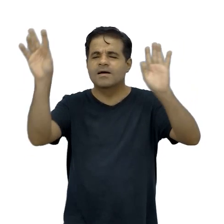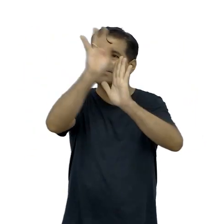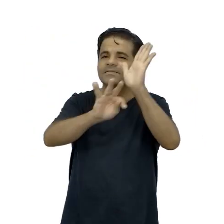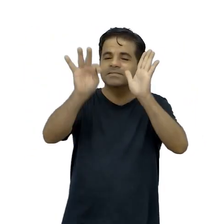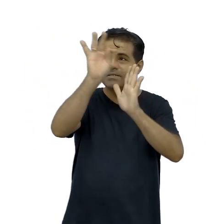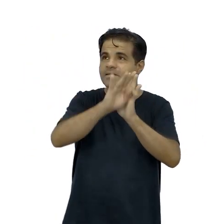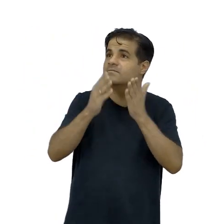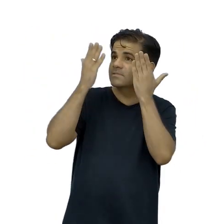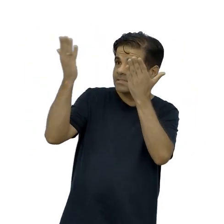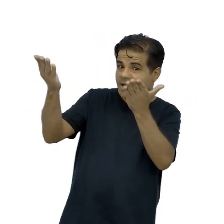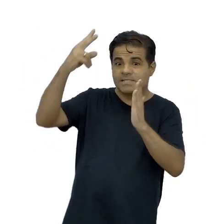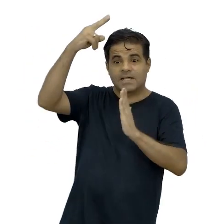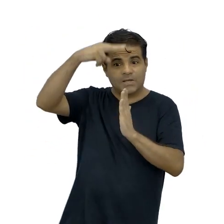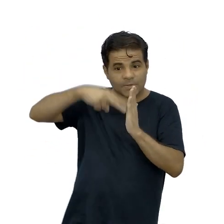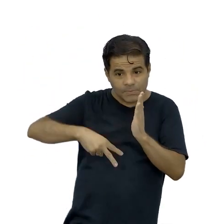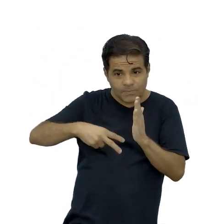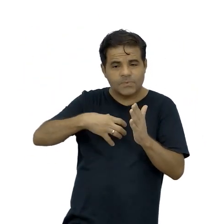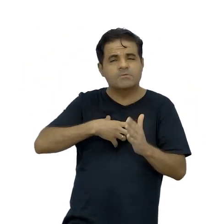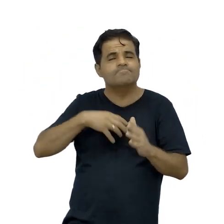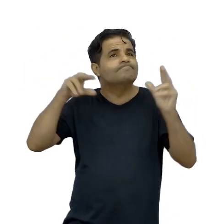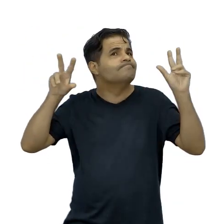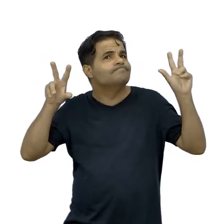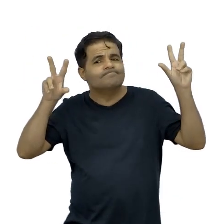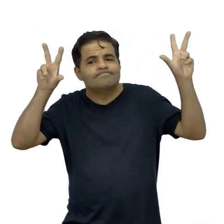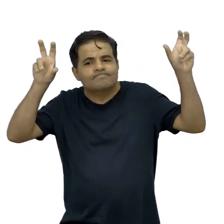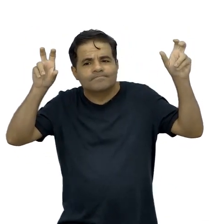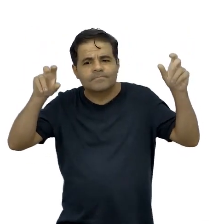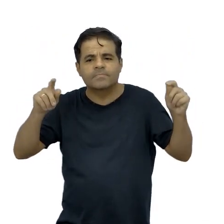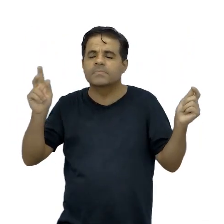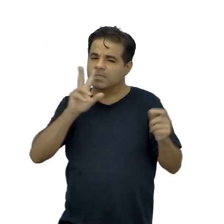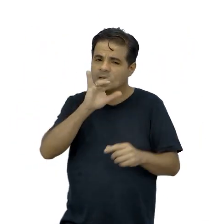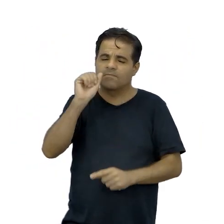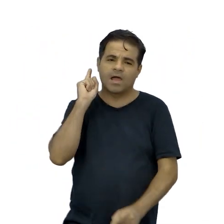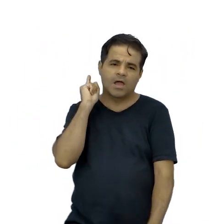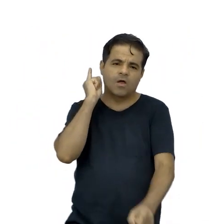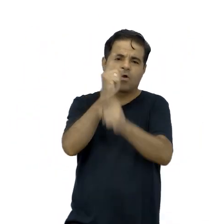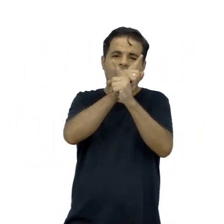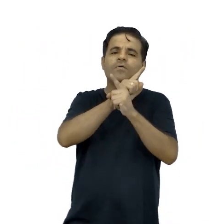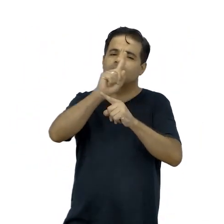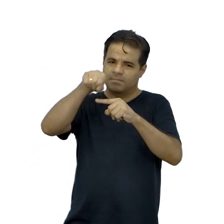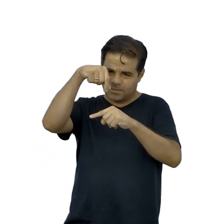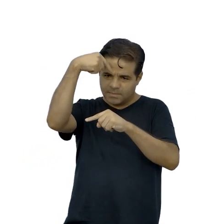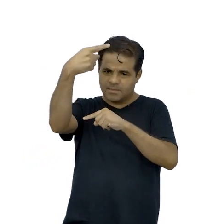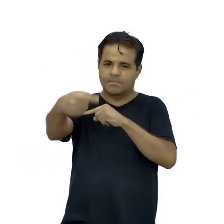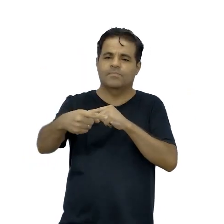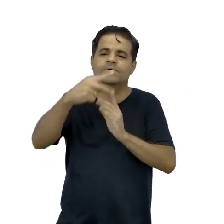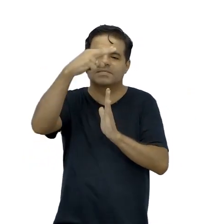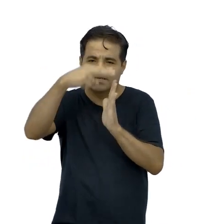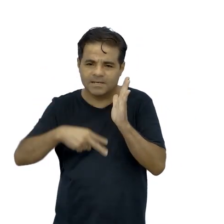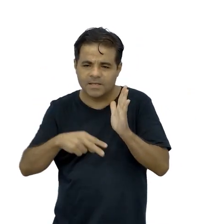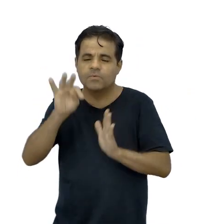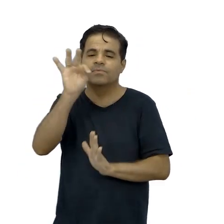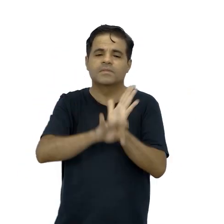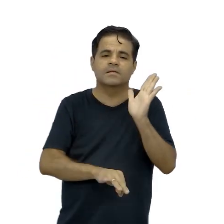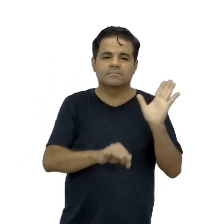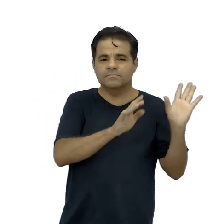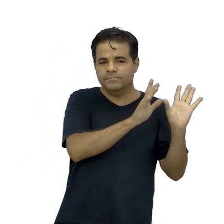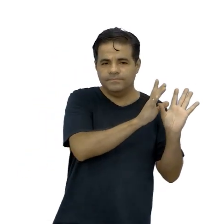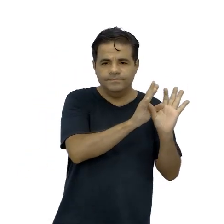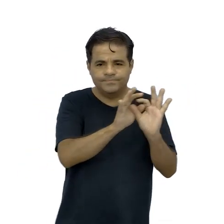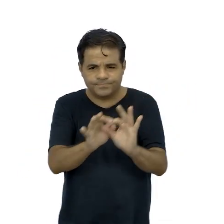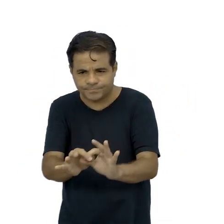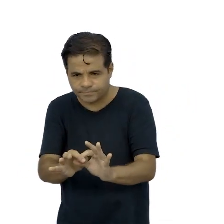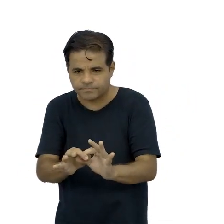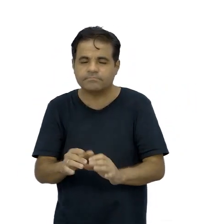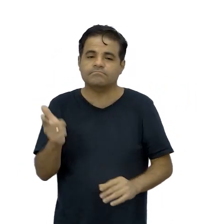ou nessa pré-leitura, situações que ele vai encontrar quando fizer a leitura do texto. Então, essa contextualização,